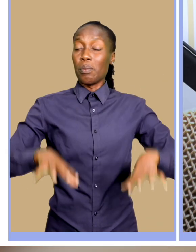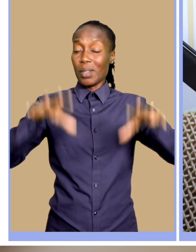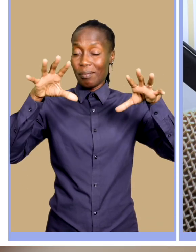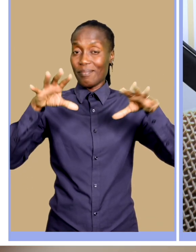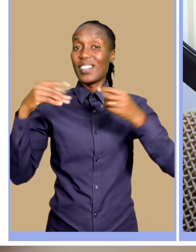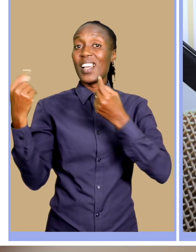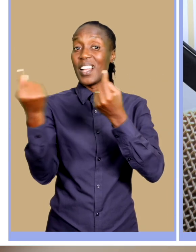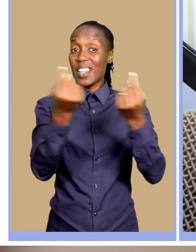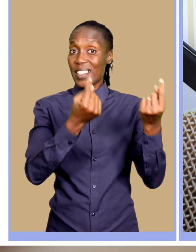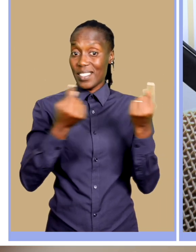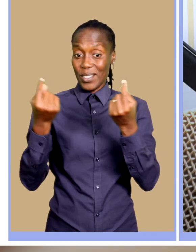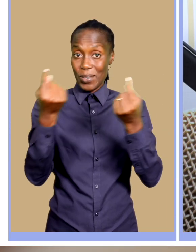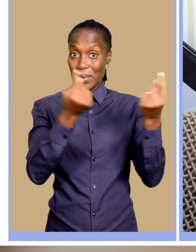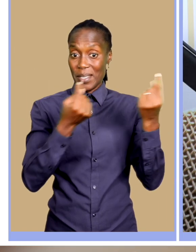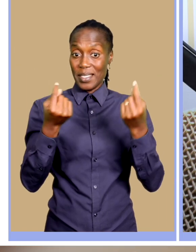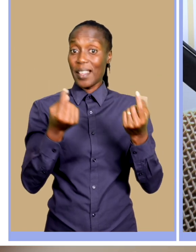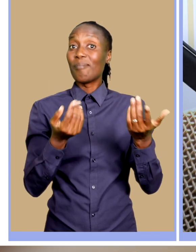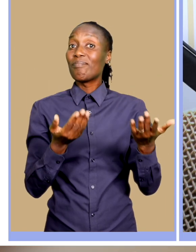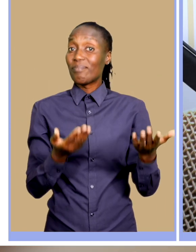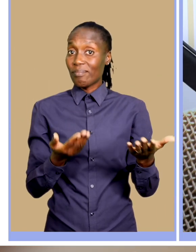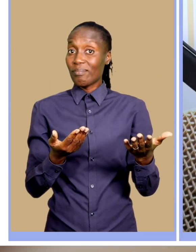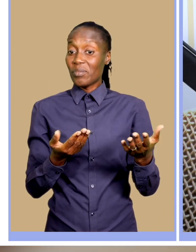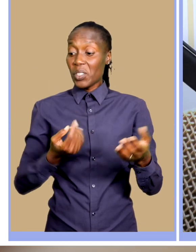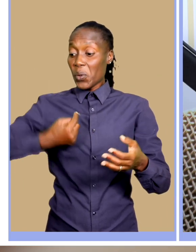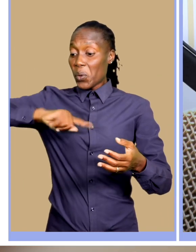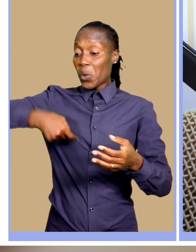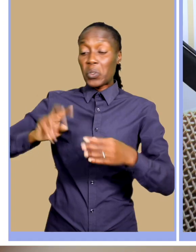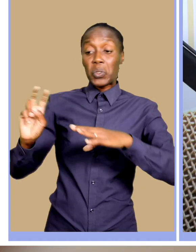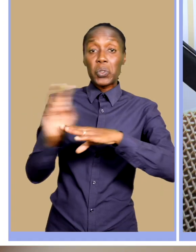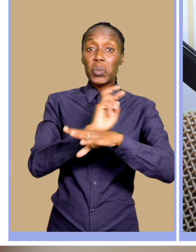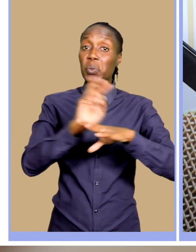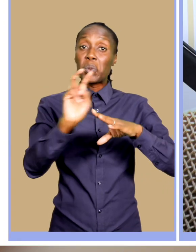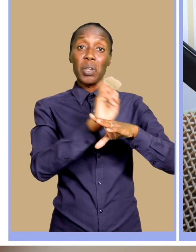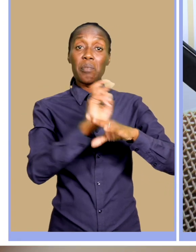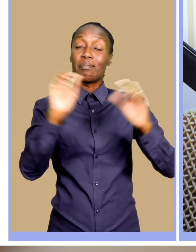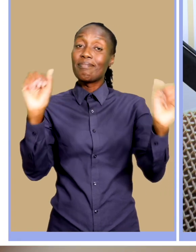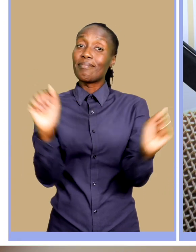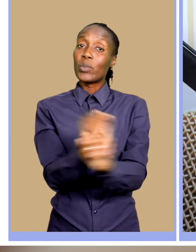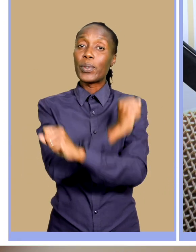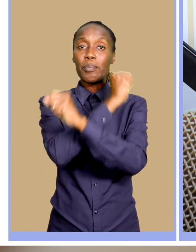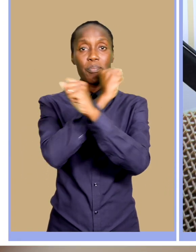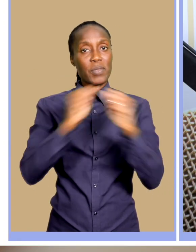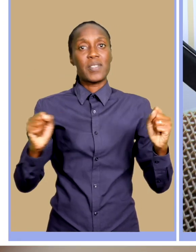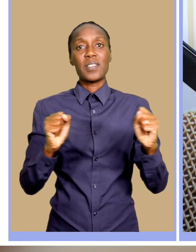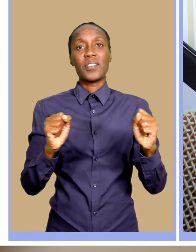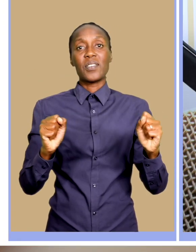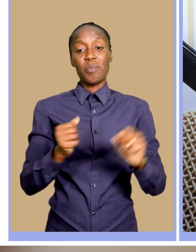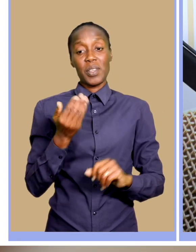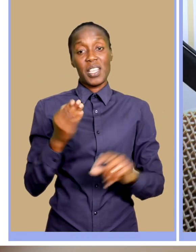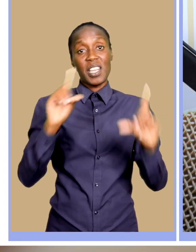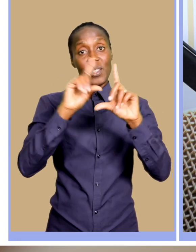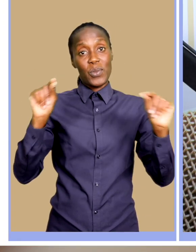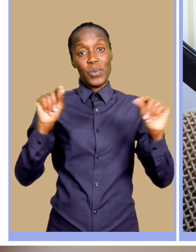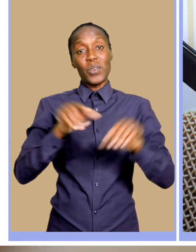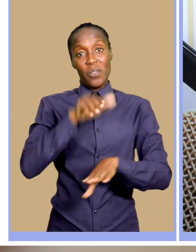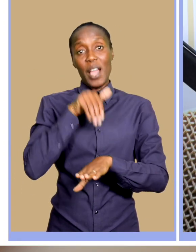aqui. Nós não temos como contornar a crise climática. A crise climática já está implantada. O que nós